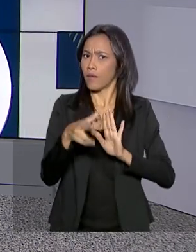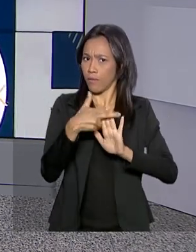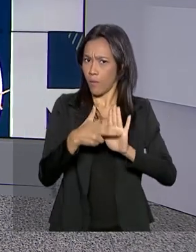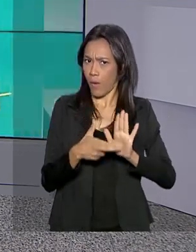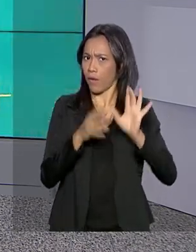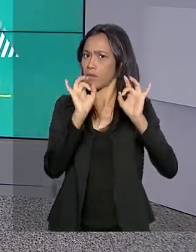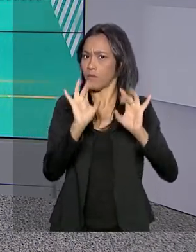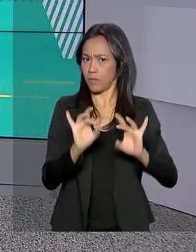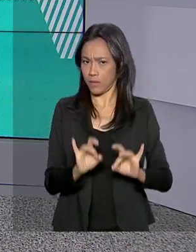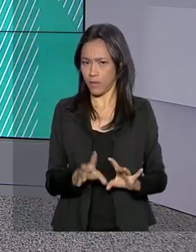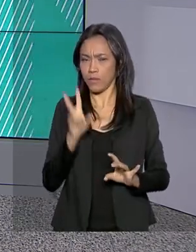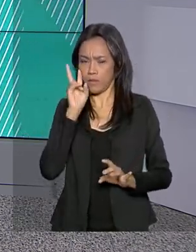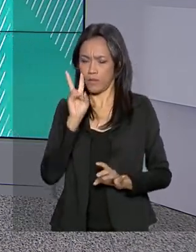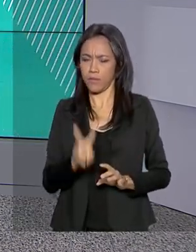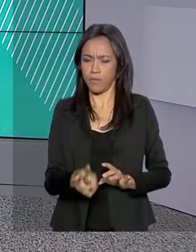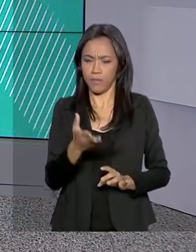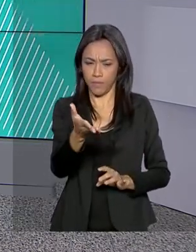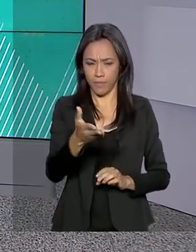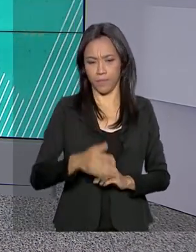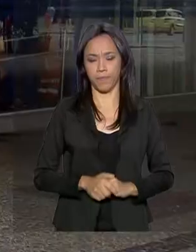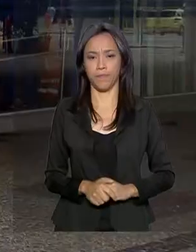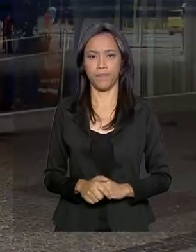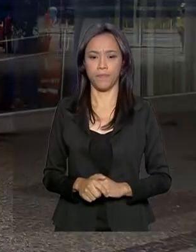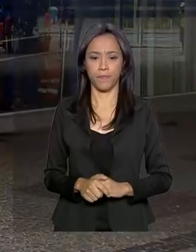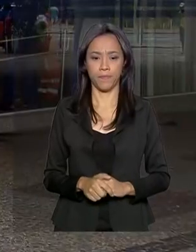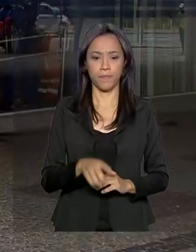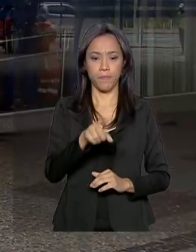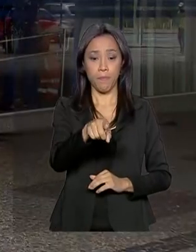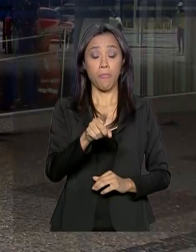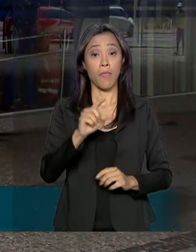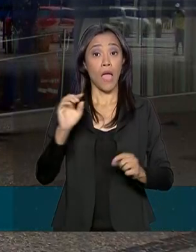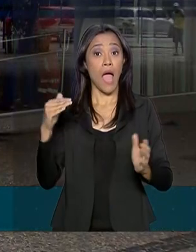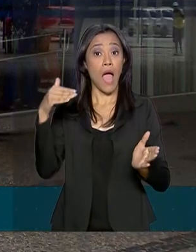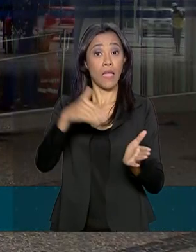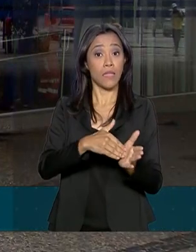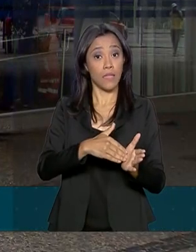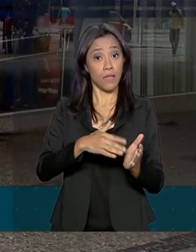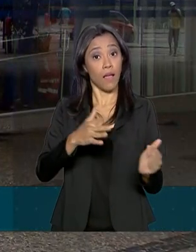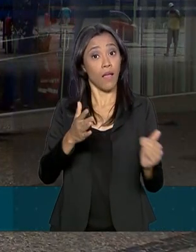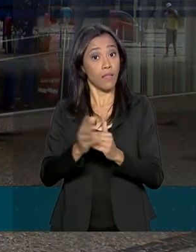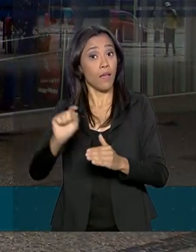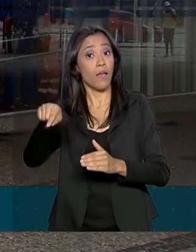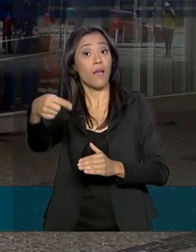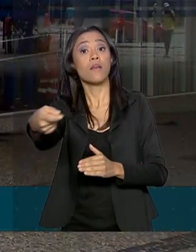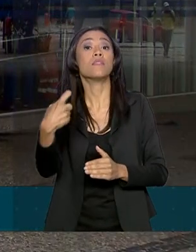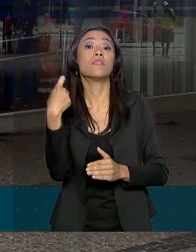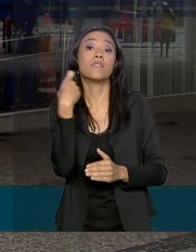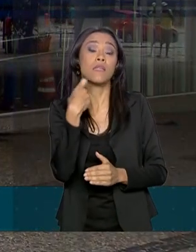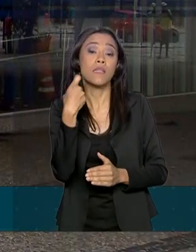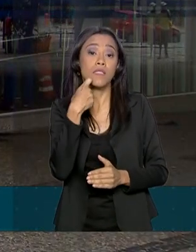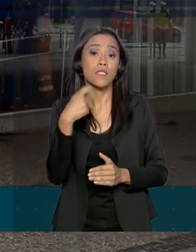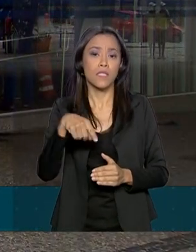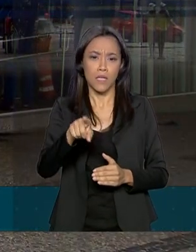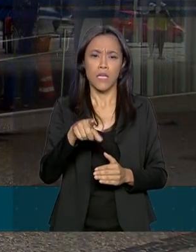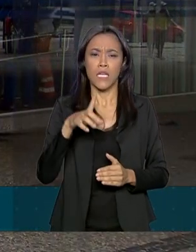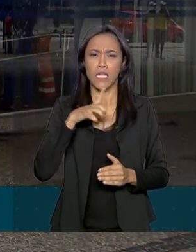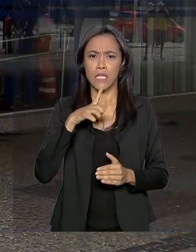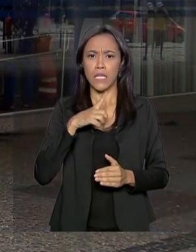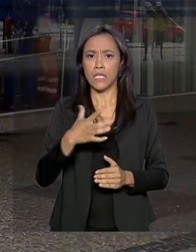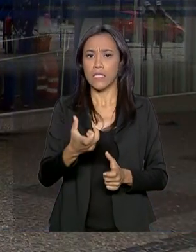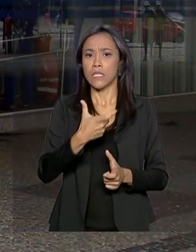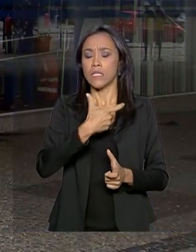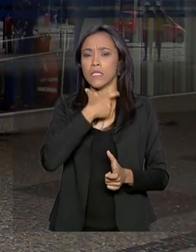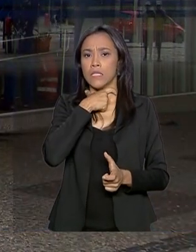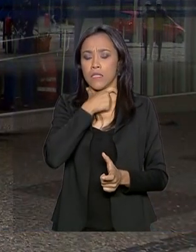informações com a repórter Priscila Terezo. Até a próxima sexta-feira, cerca de 120 mil clientes da Caixa que têm dívidas na